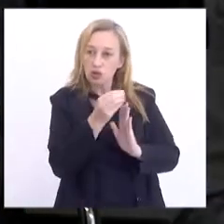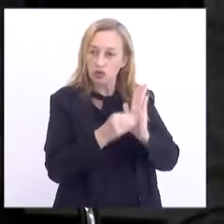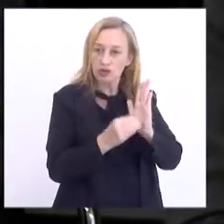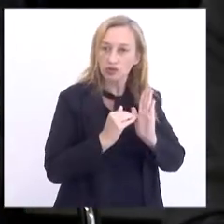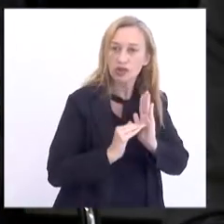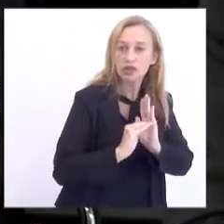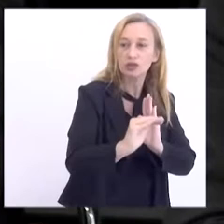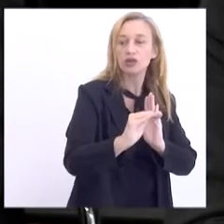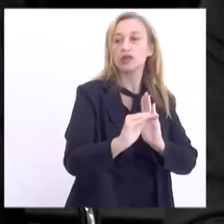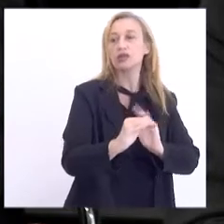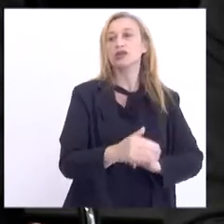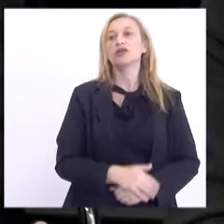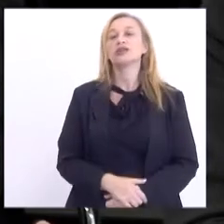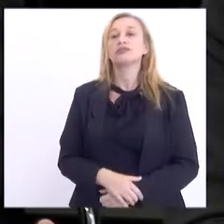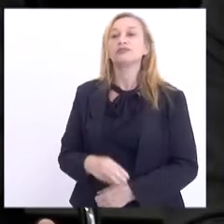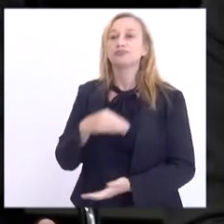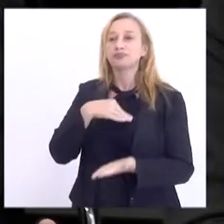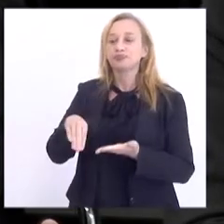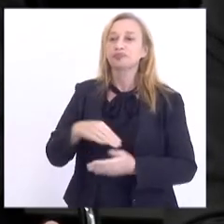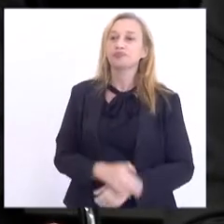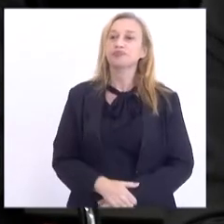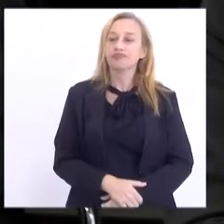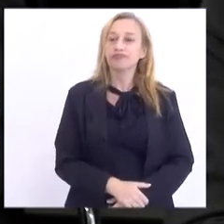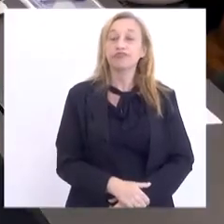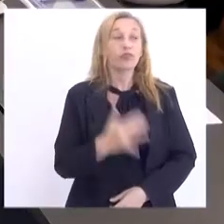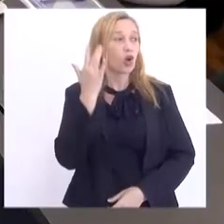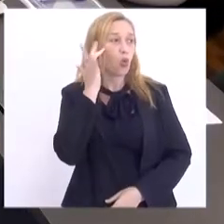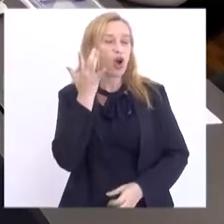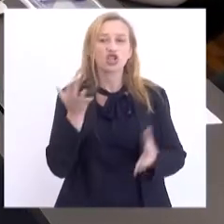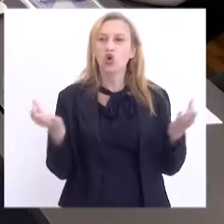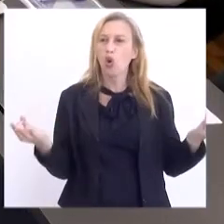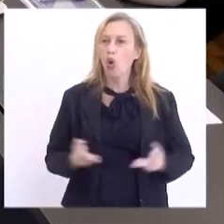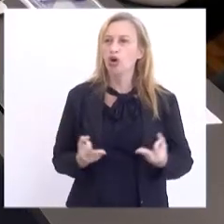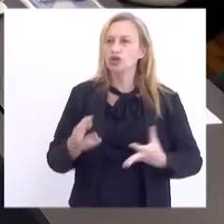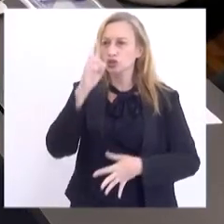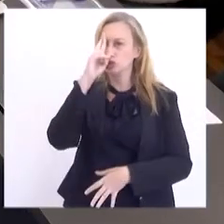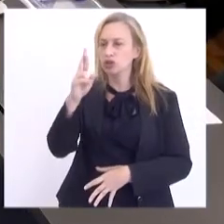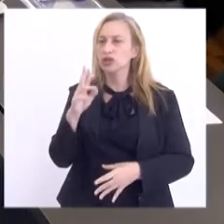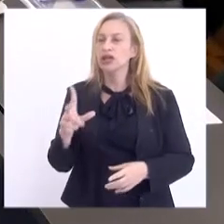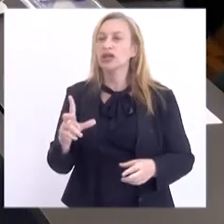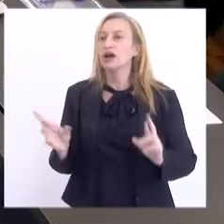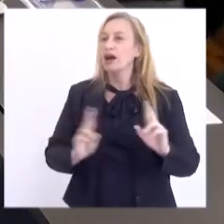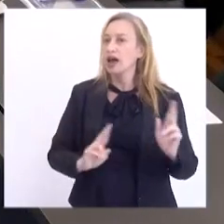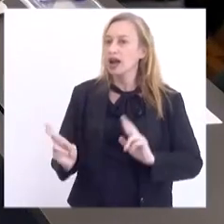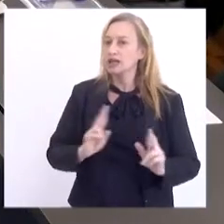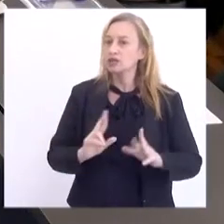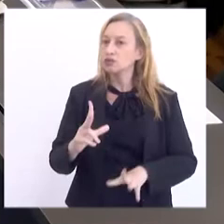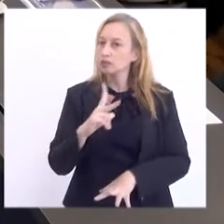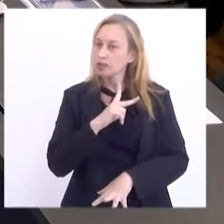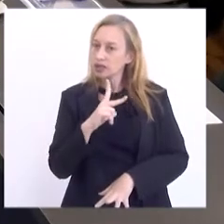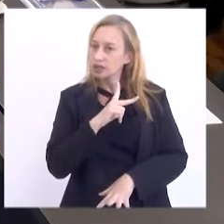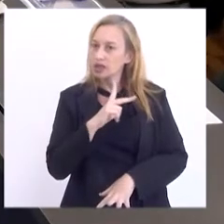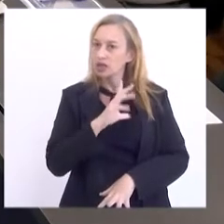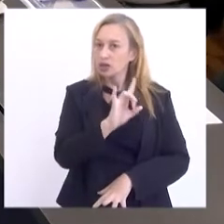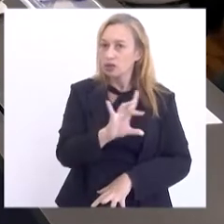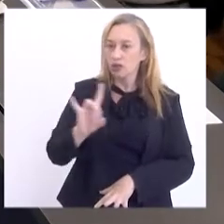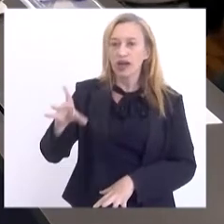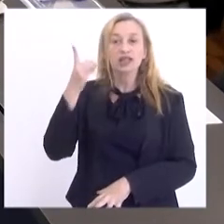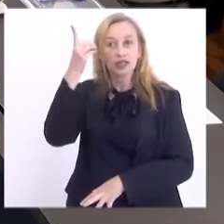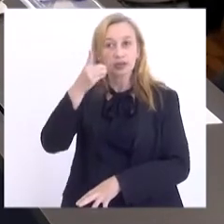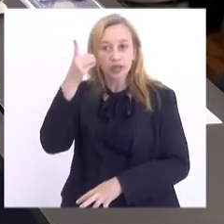para o senhor está presente secretário ou não eu acho ótimo que o senhor tenha relações pessoais com cada